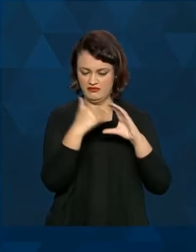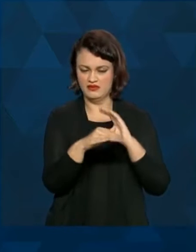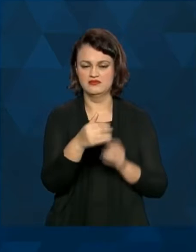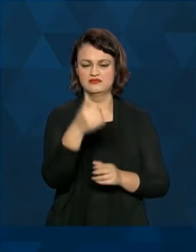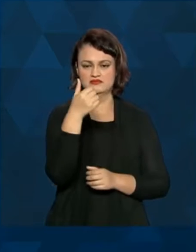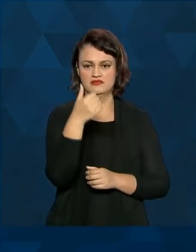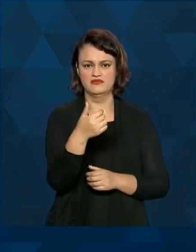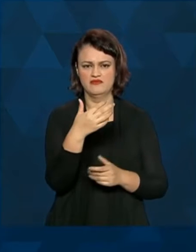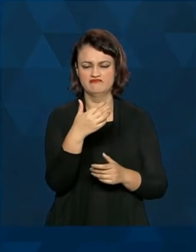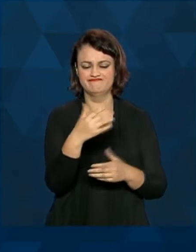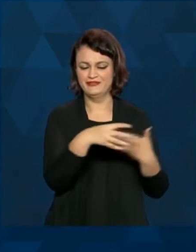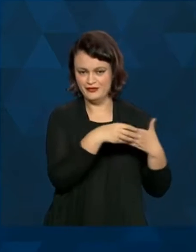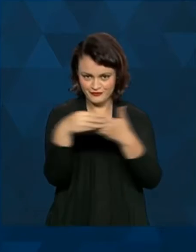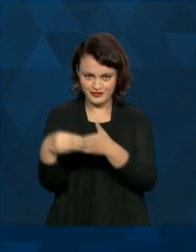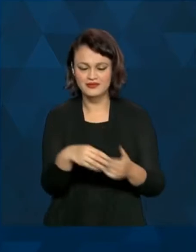pulmonares,